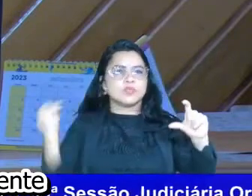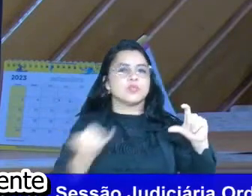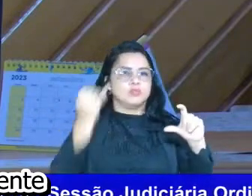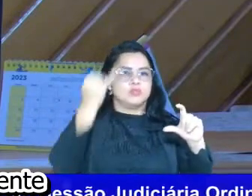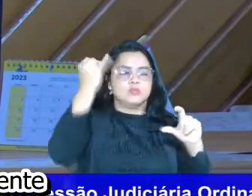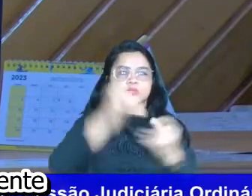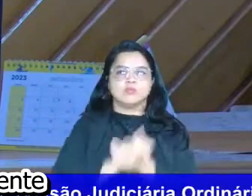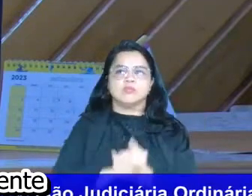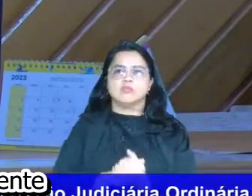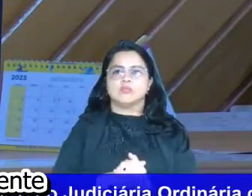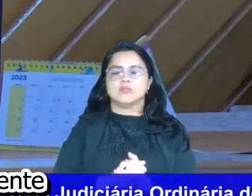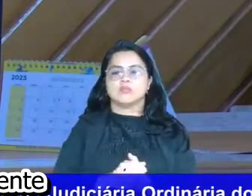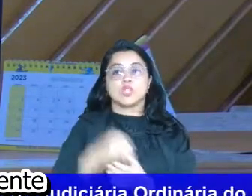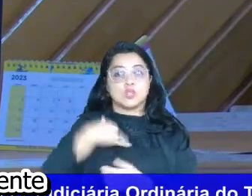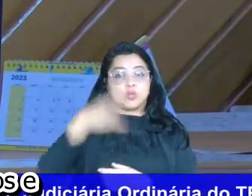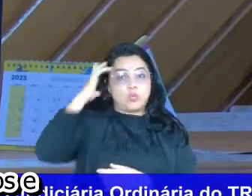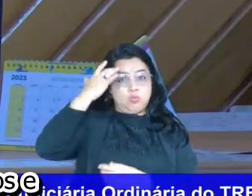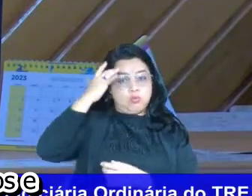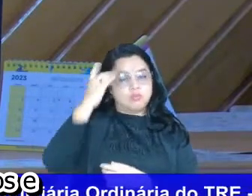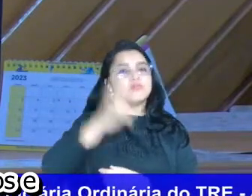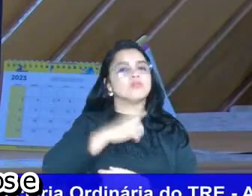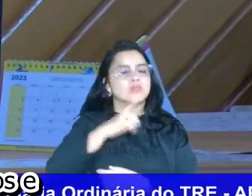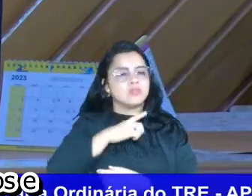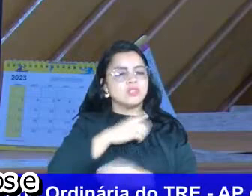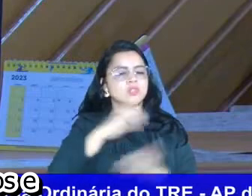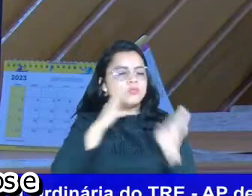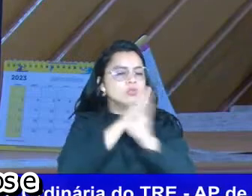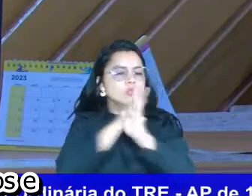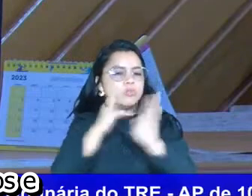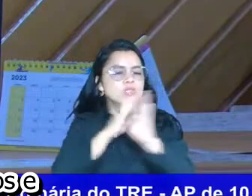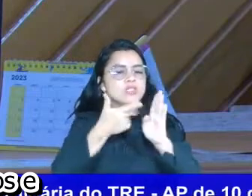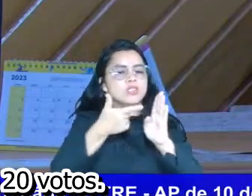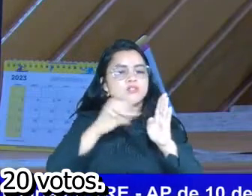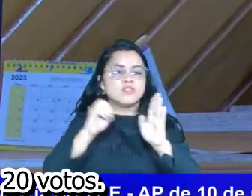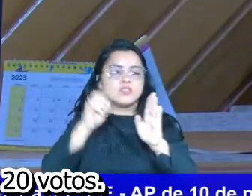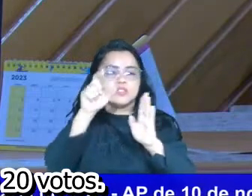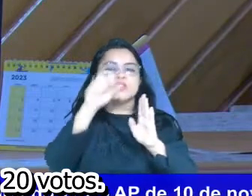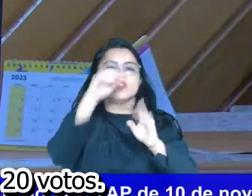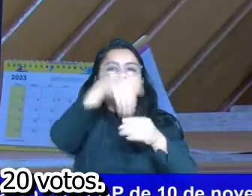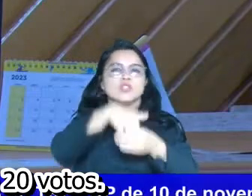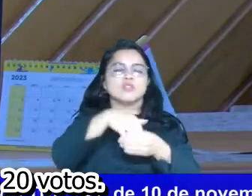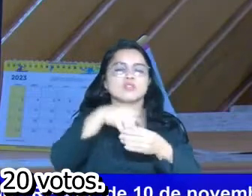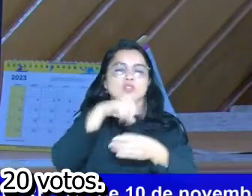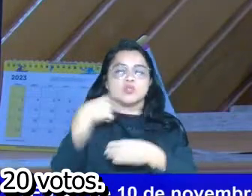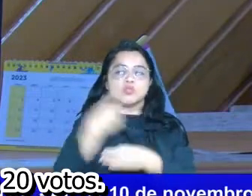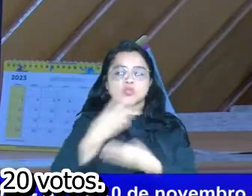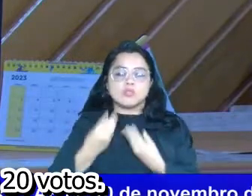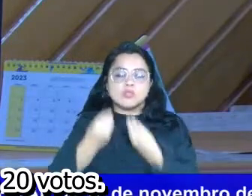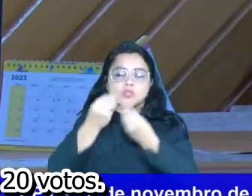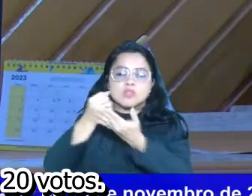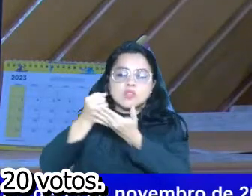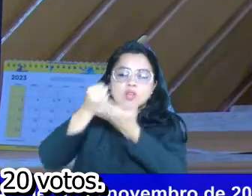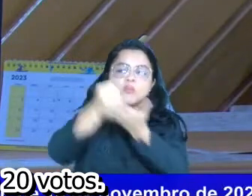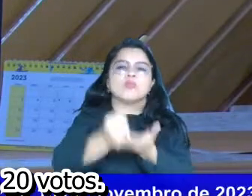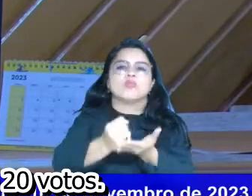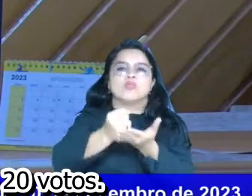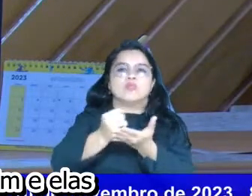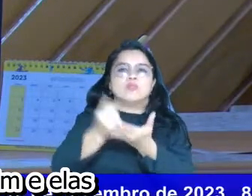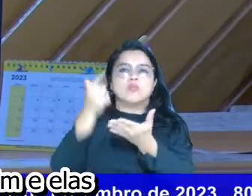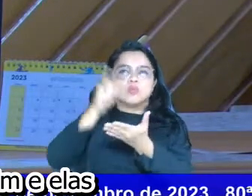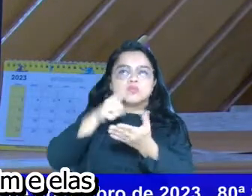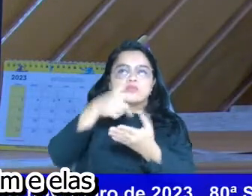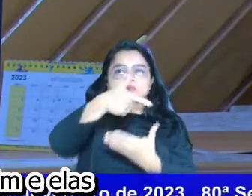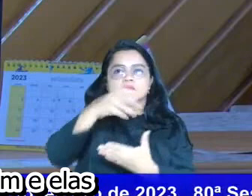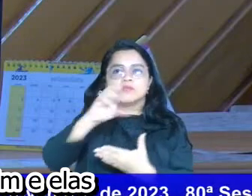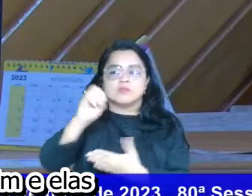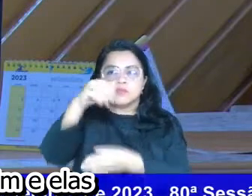seguinte. Eu acho que a gente tem que mapear as pessoas que têm 20 votos e a gente dar o suporte para essas pessoas que têm 20 votos.